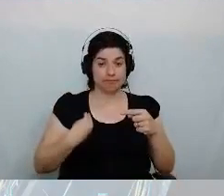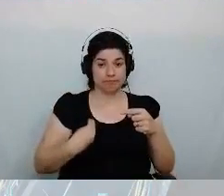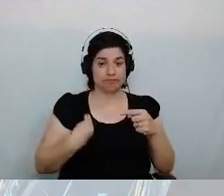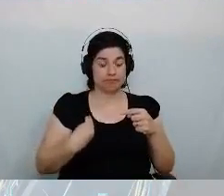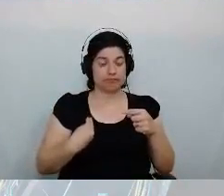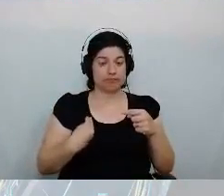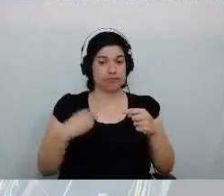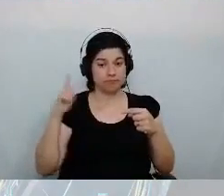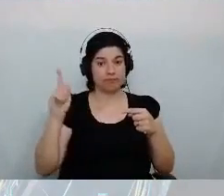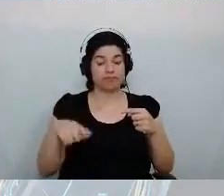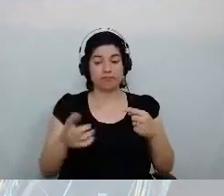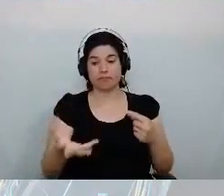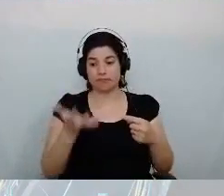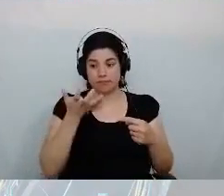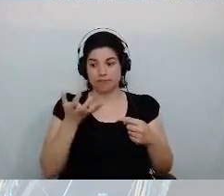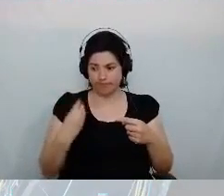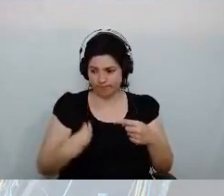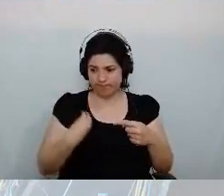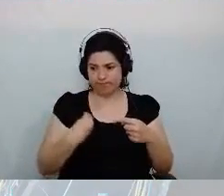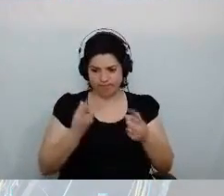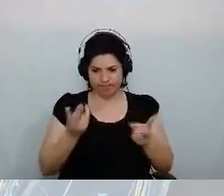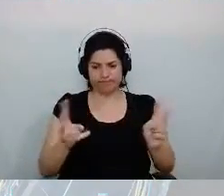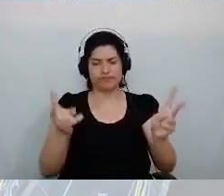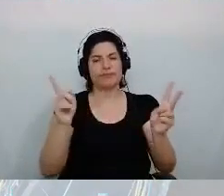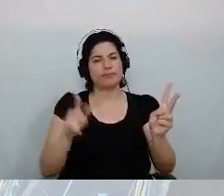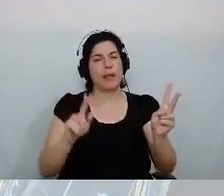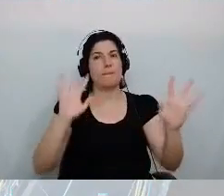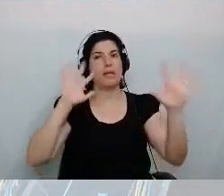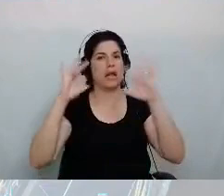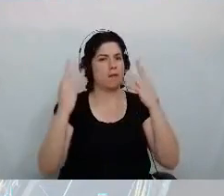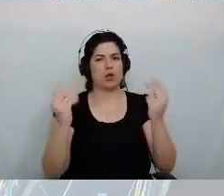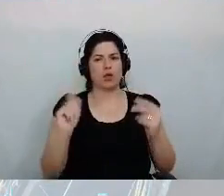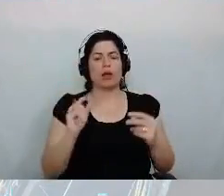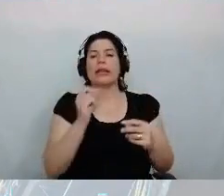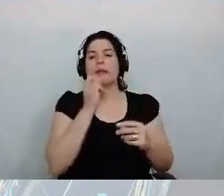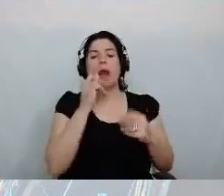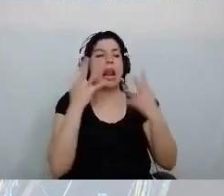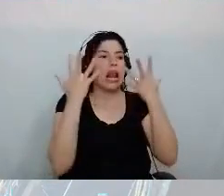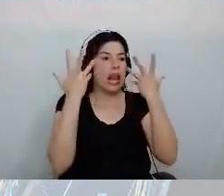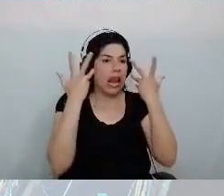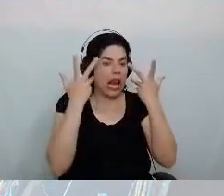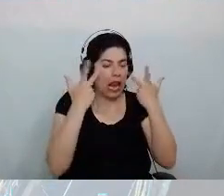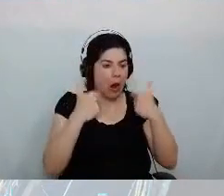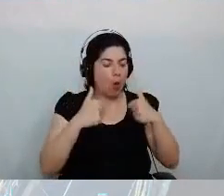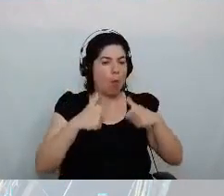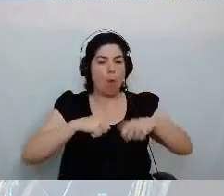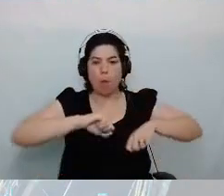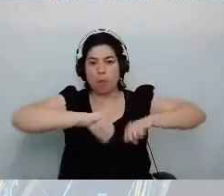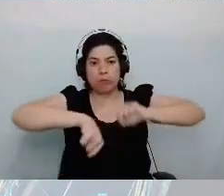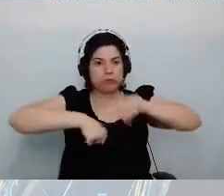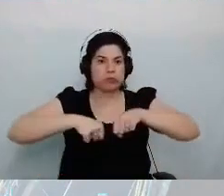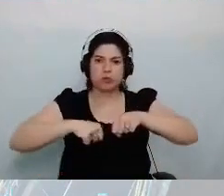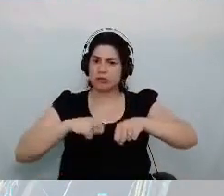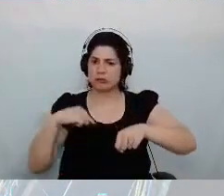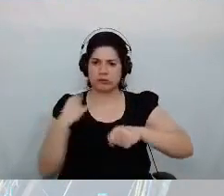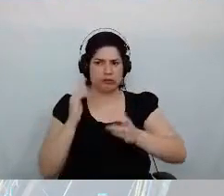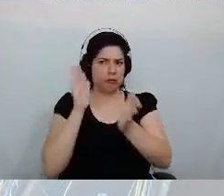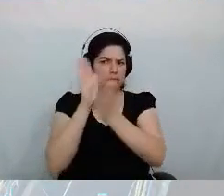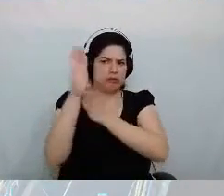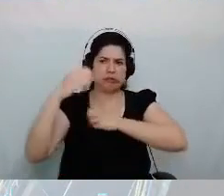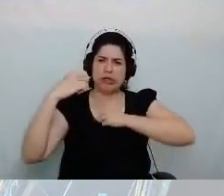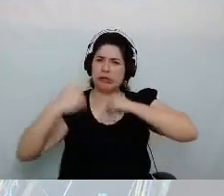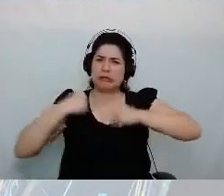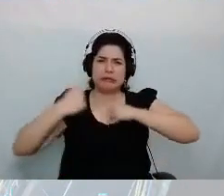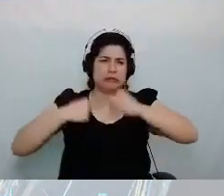está olhando para a sobrevivência. Sem pensar muito. Se cair um leão aqui, bomba, vamos sair correndo, né? A gente nem vai